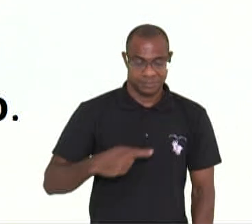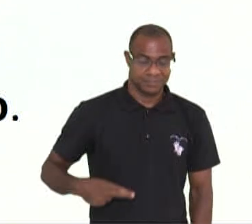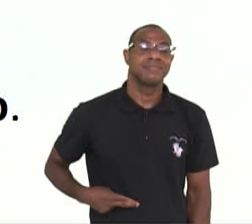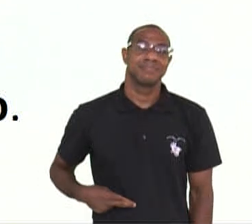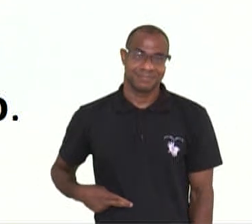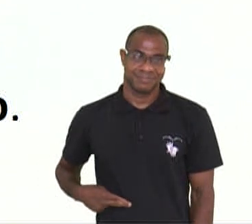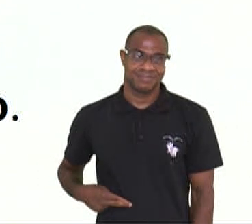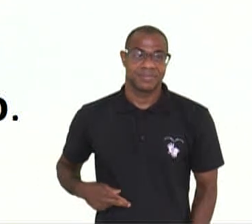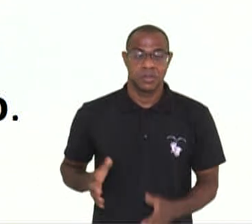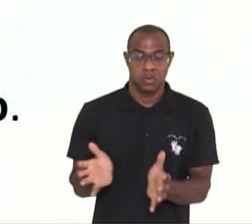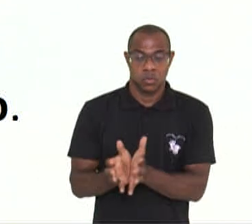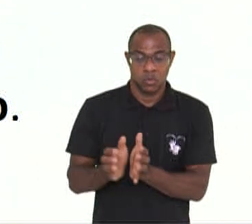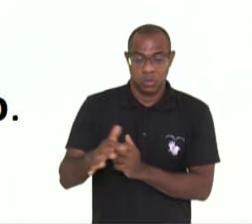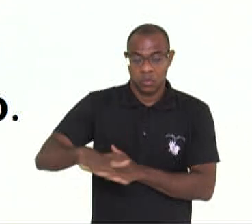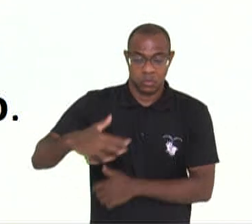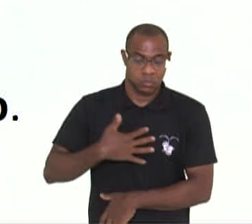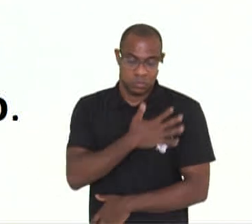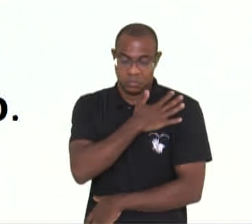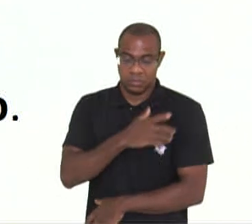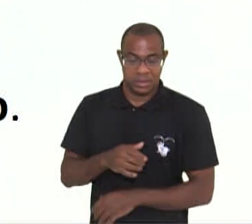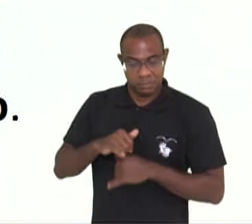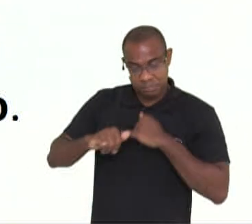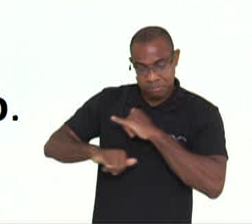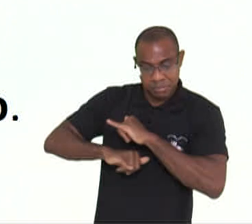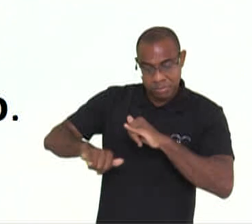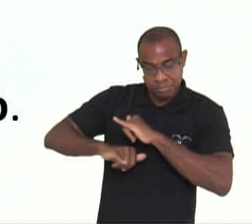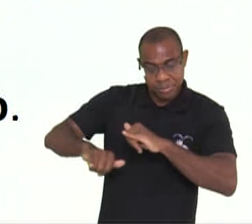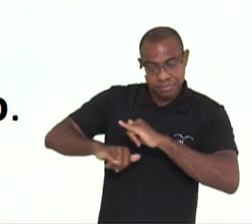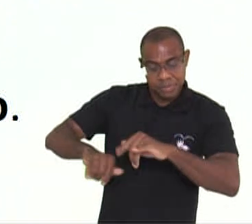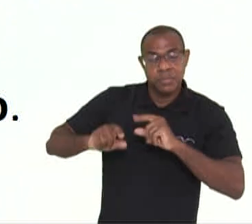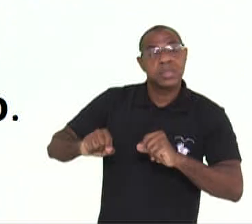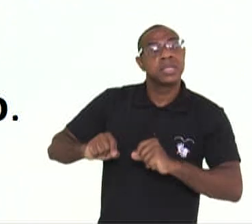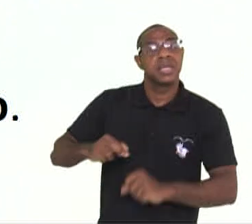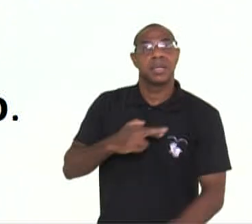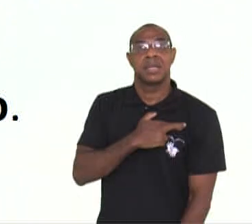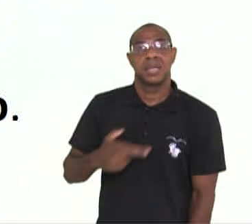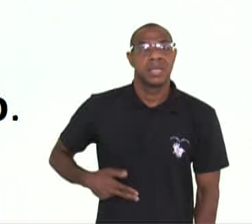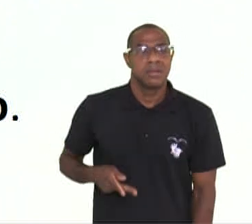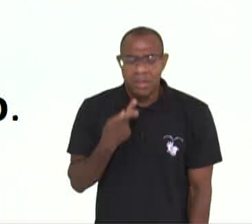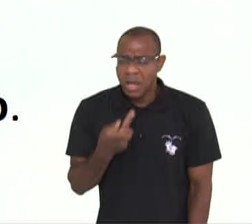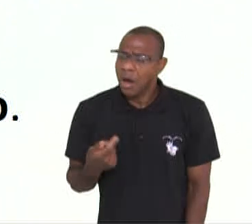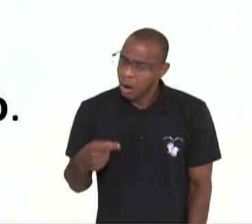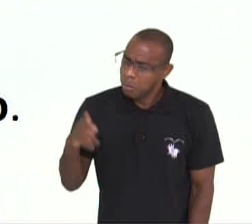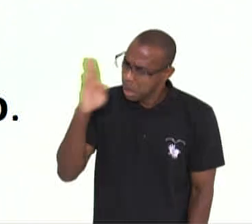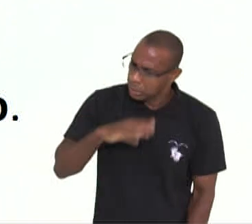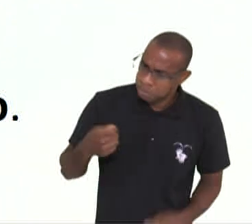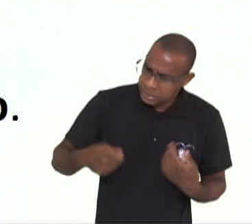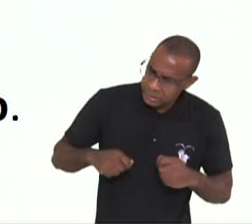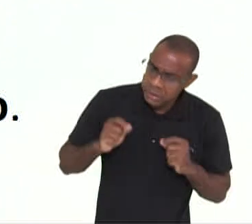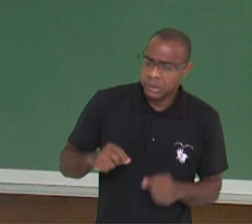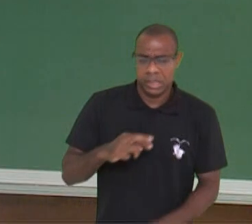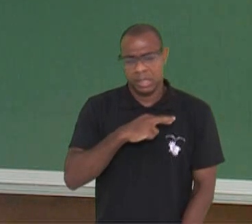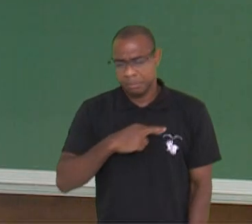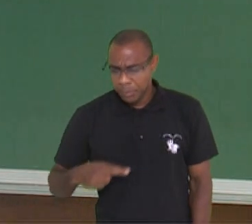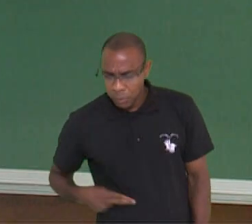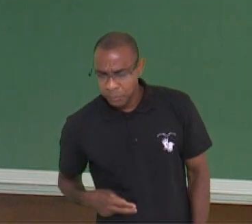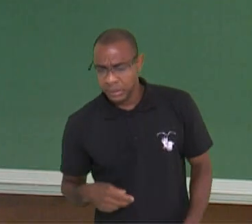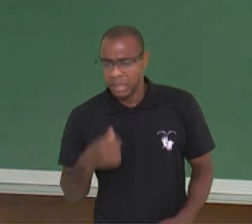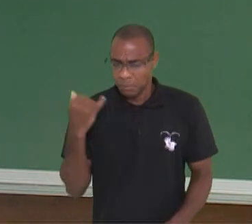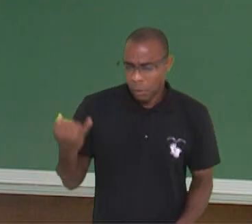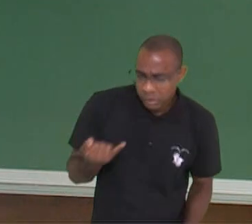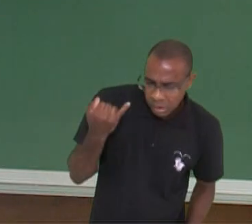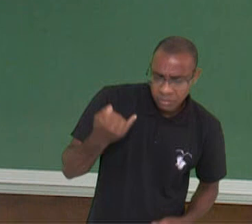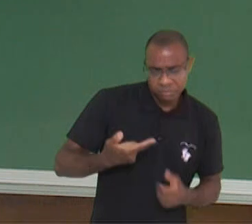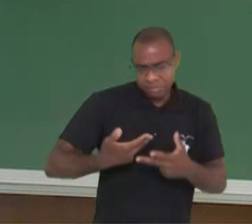militares. A ideia da república, que o Brasil deveria ser uma república. Essa ideia começou a crescer entre os militares.